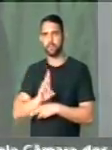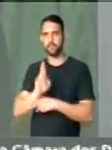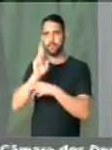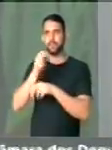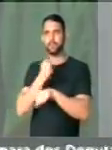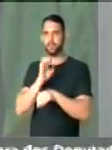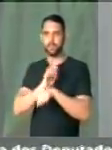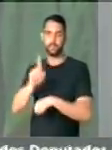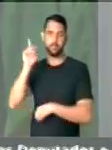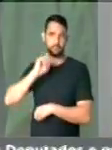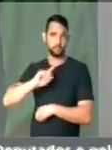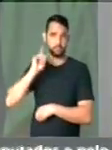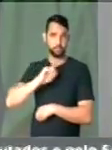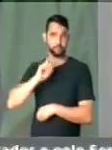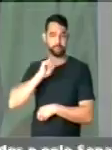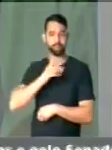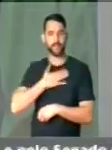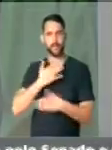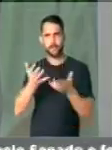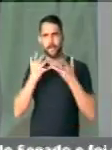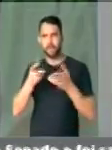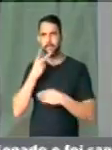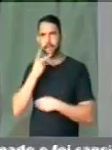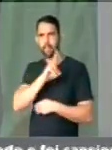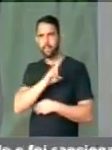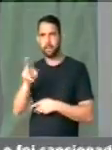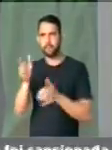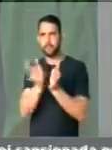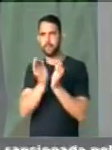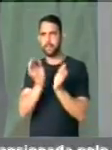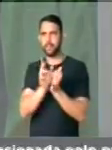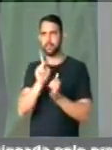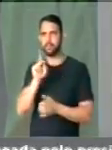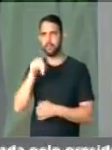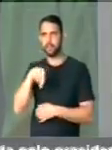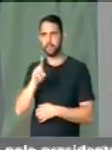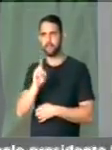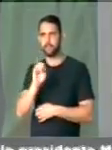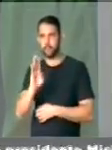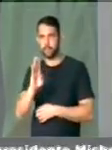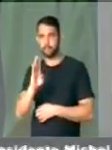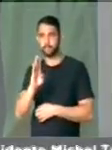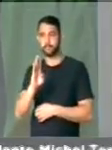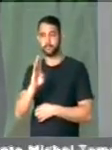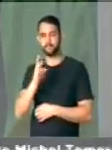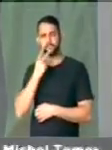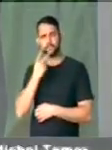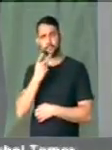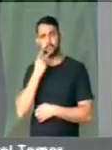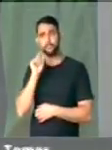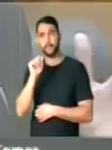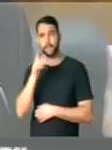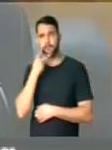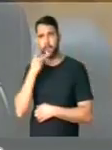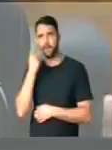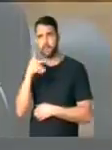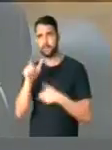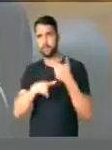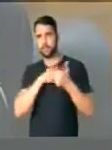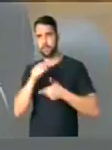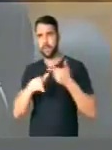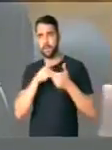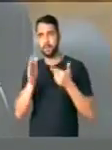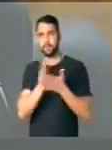do nosso estado de Minas Gerais, eu quero falar aqui em nome da bancada do PMDB, dizer que falar do teu